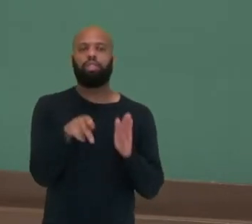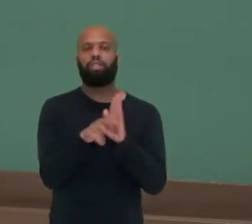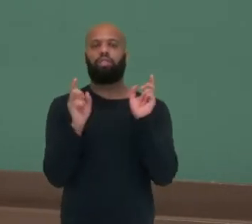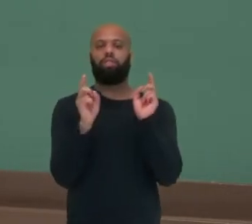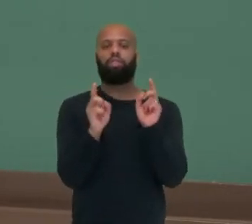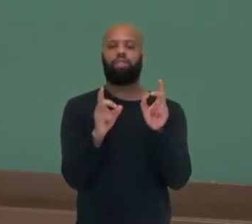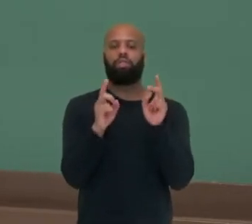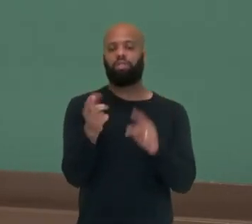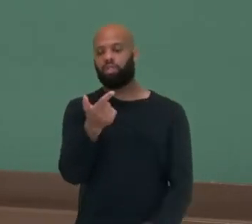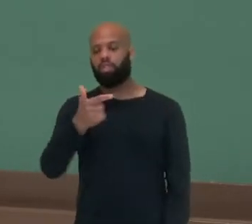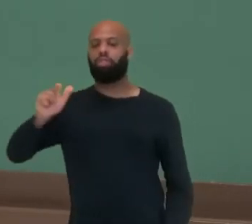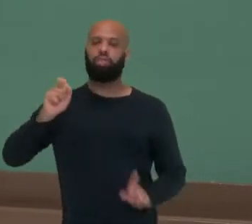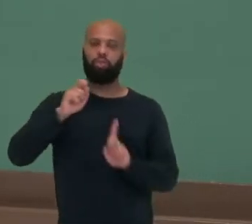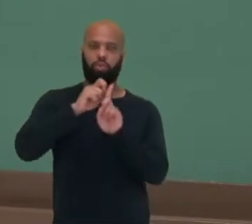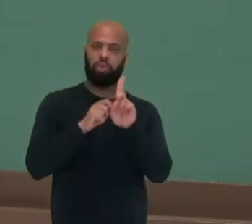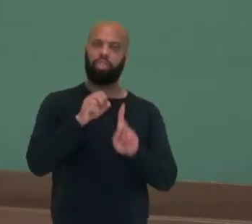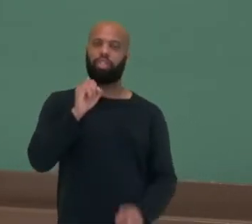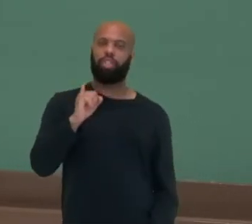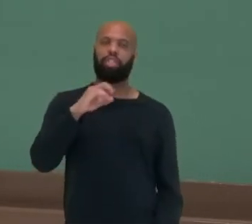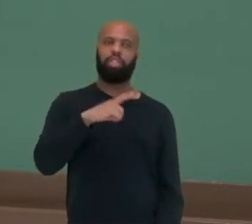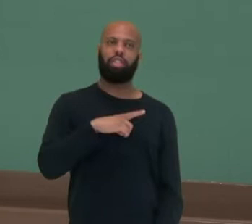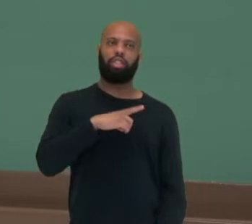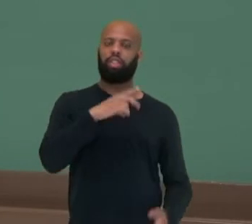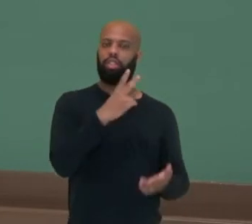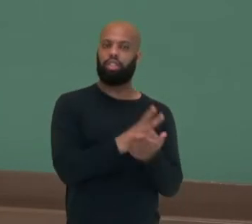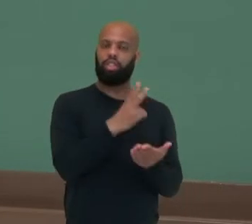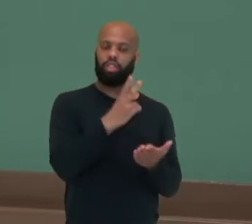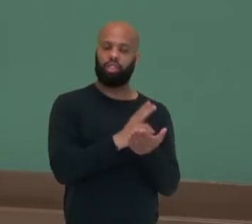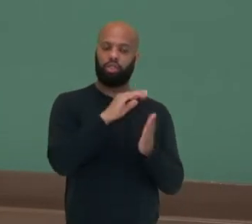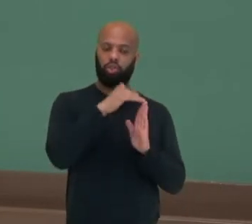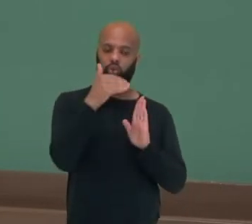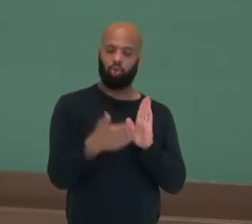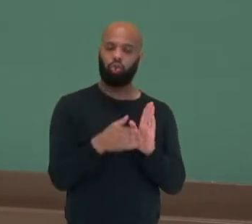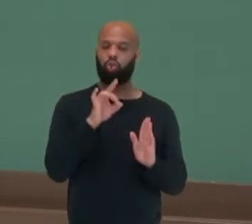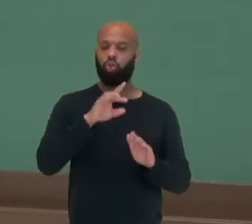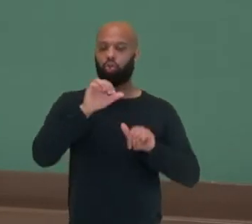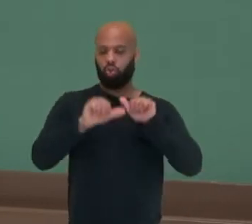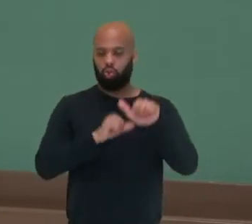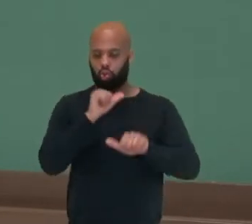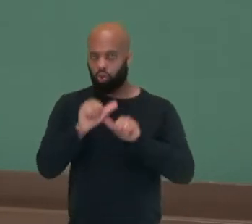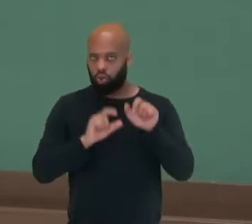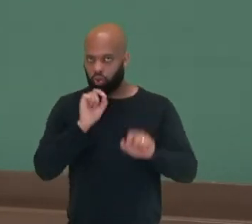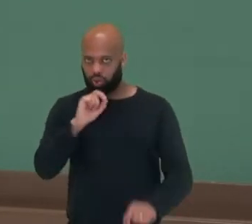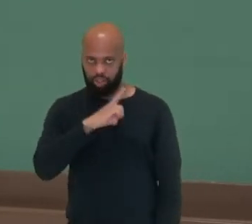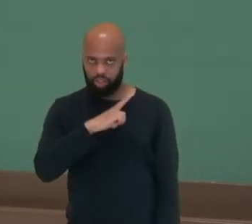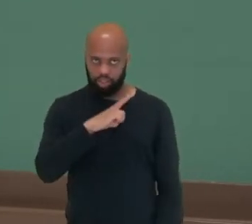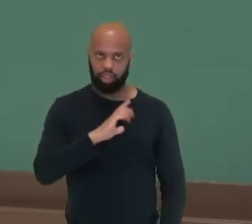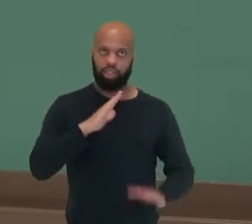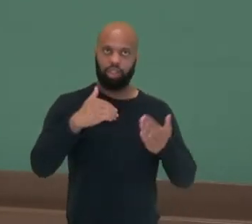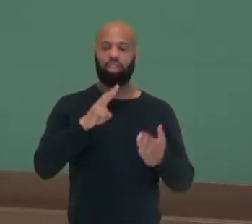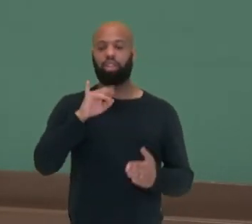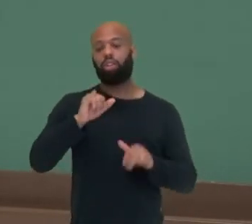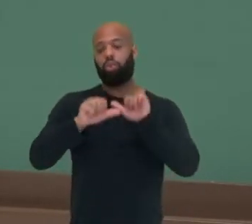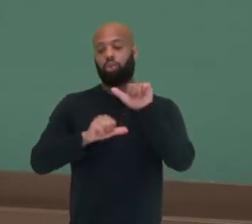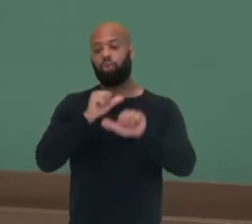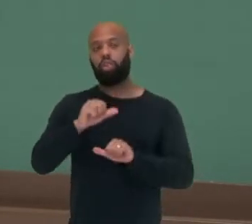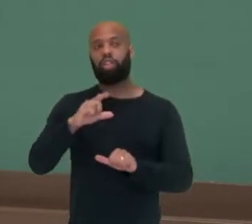próximo mês, se mantiver todos a mesma coisa, só mudar as unidades, é só você mudar as unidades, você já vai